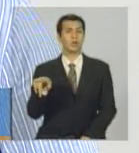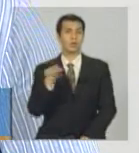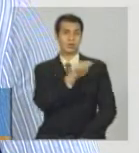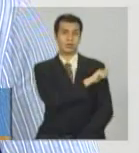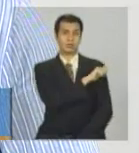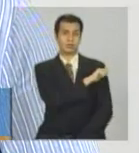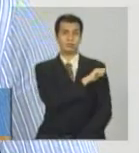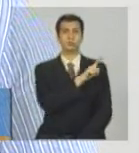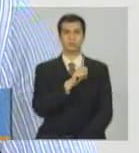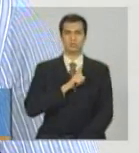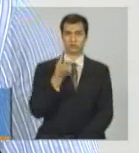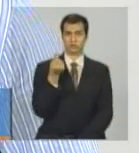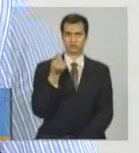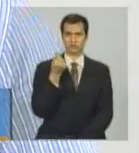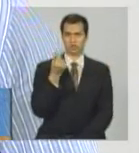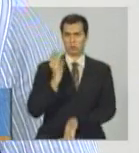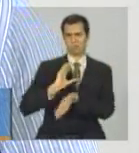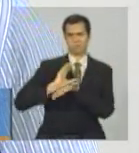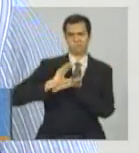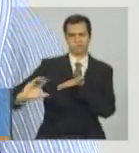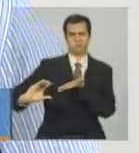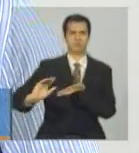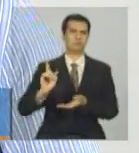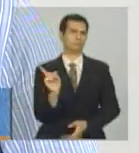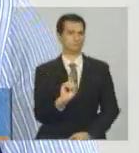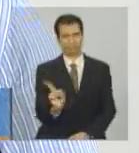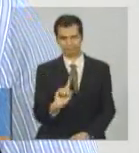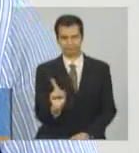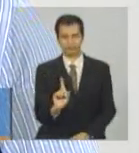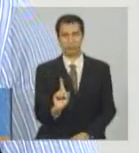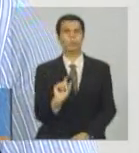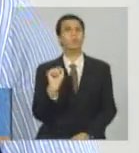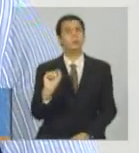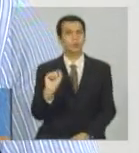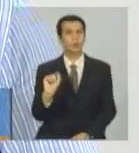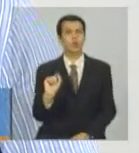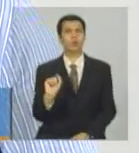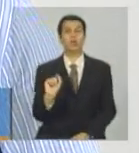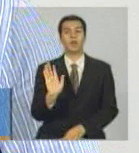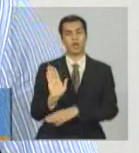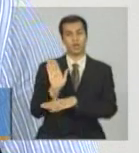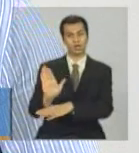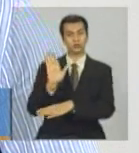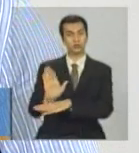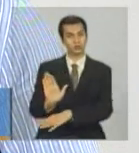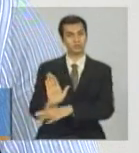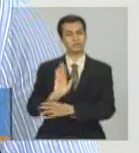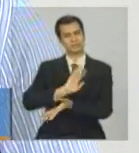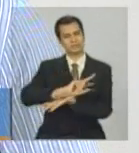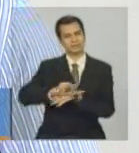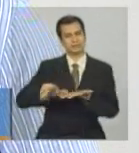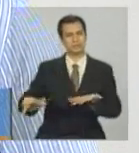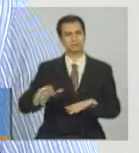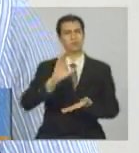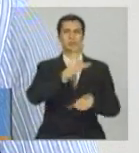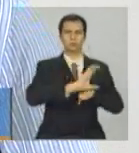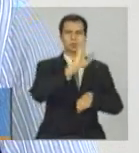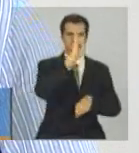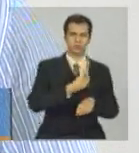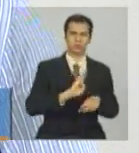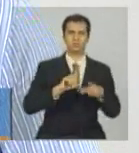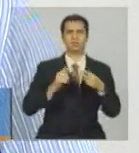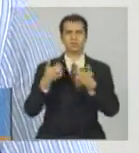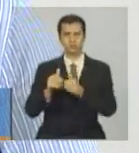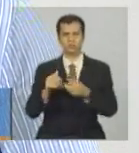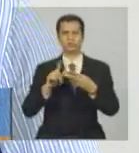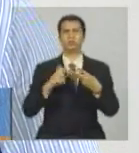bolsa em espécie, em dinheiro, para fazer o curso. Ele recebe todas as condições, o curso completamente gratuito. E